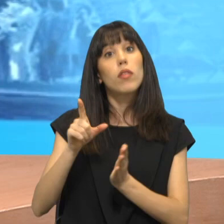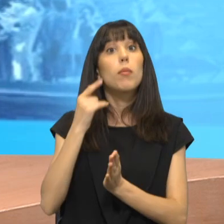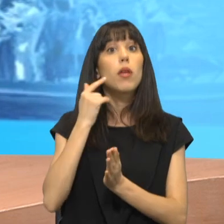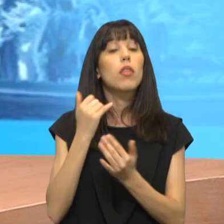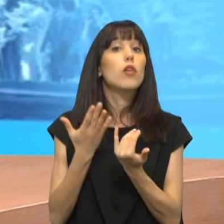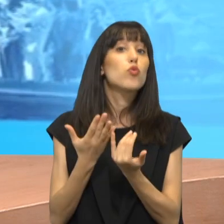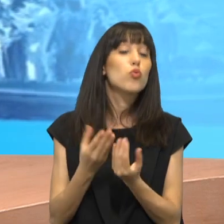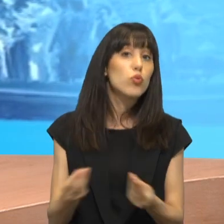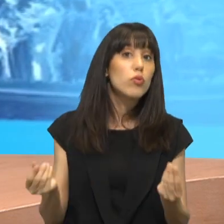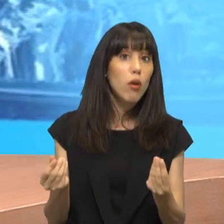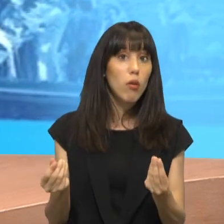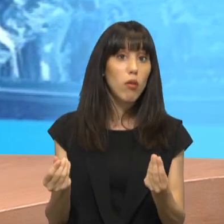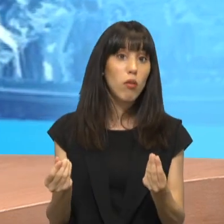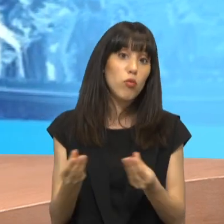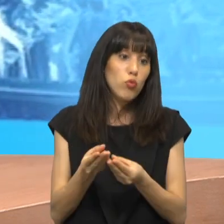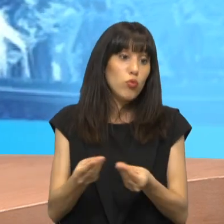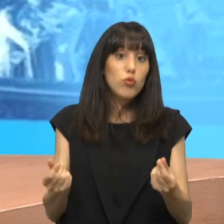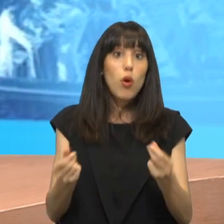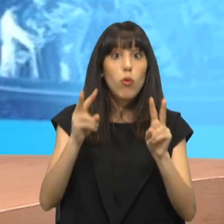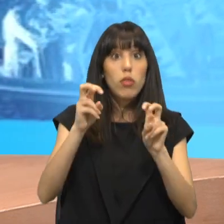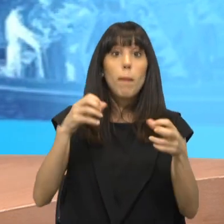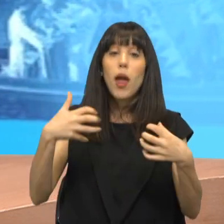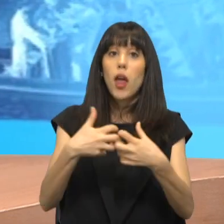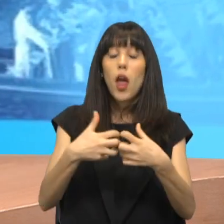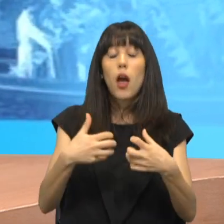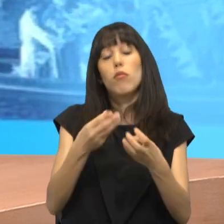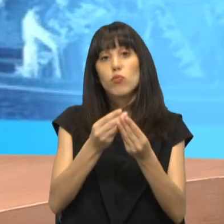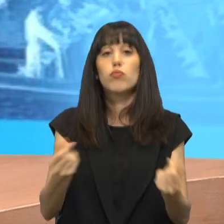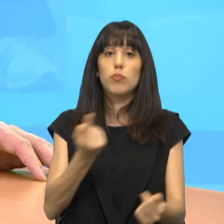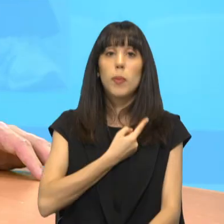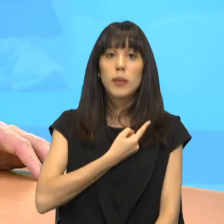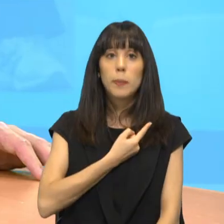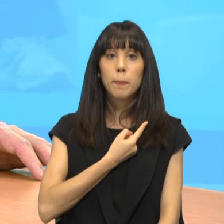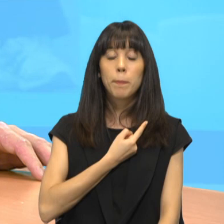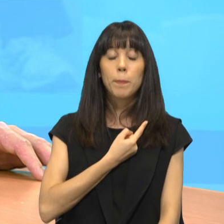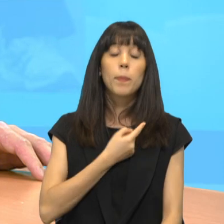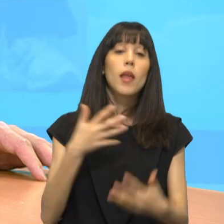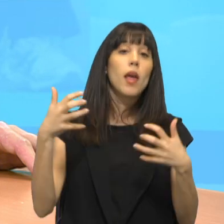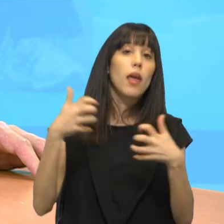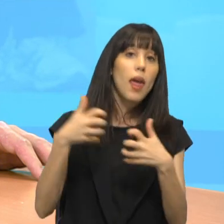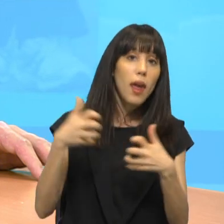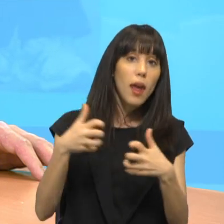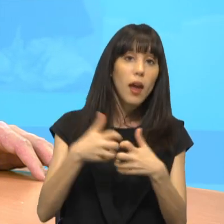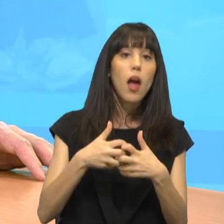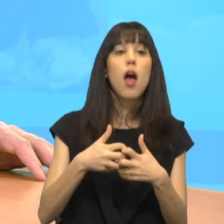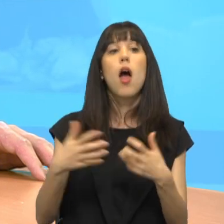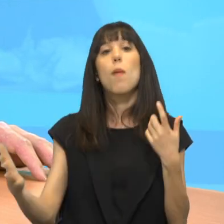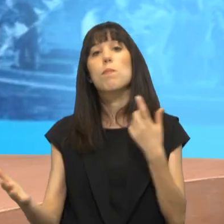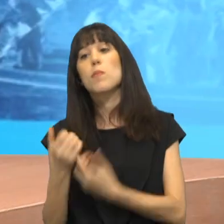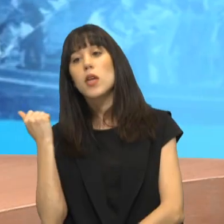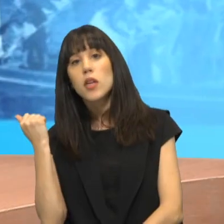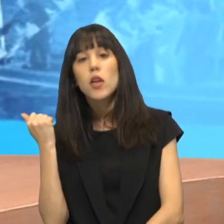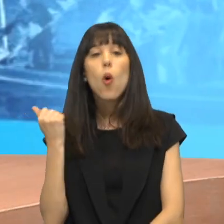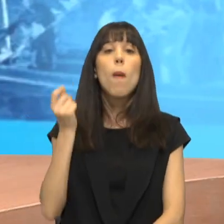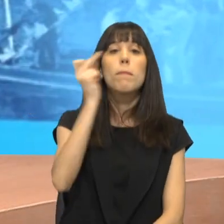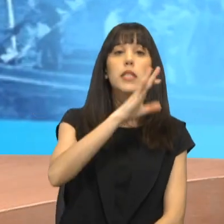solução para o tema da guerra. E, portanto, a guerra não pode ser vencida, não se pode